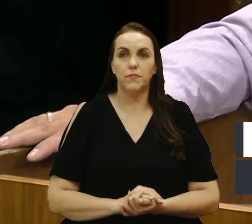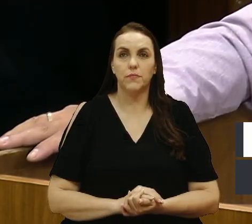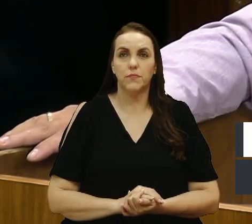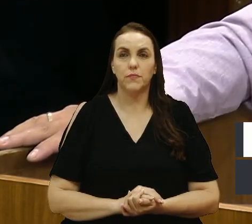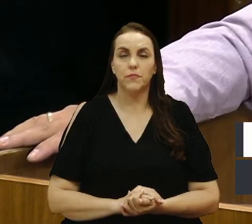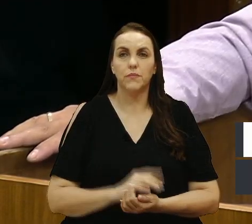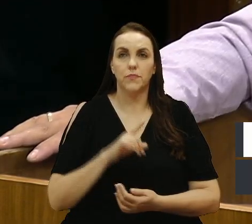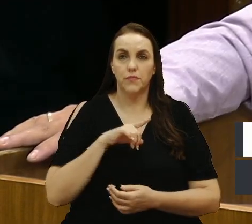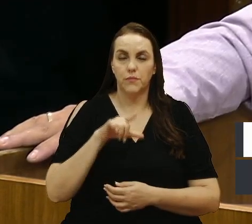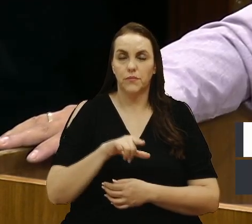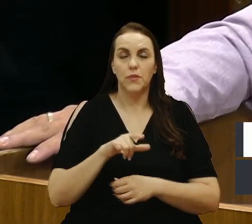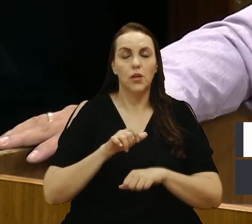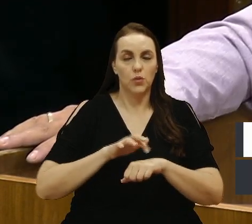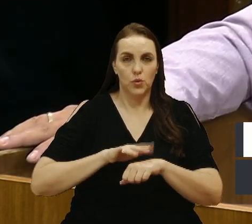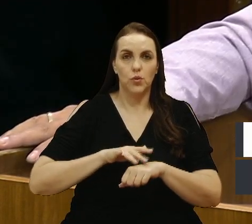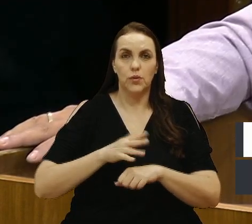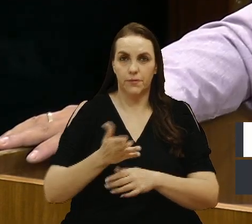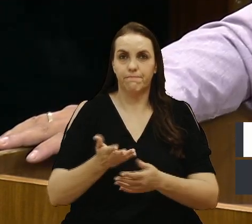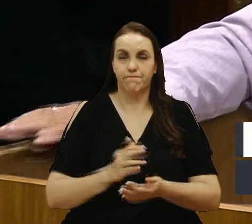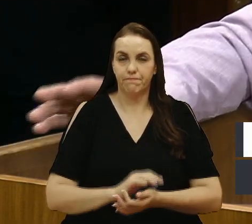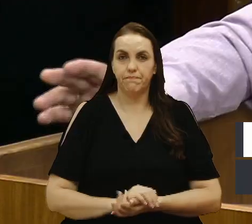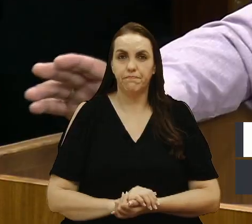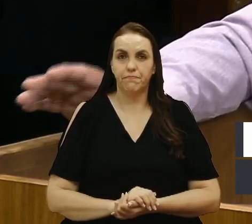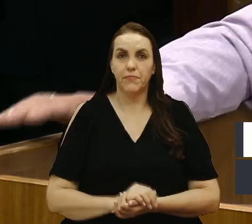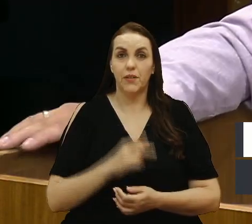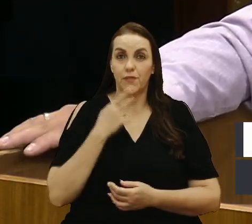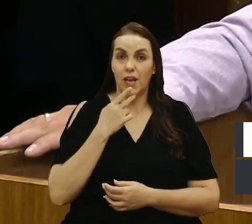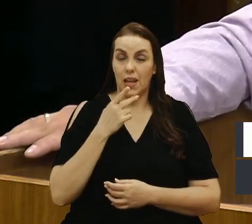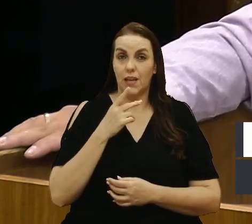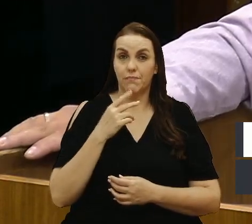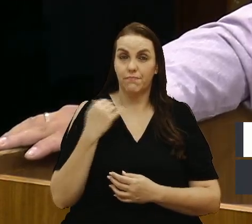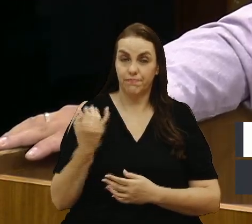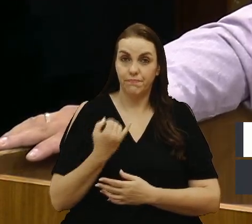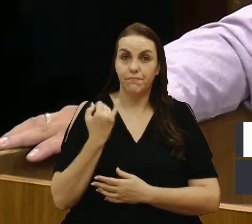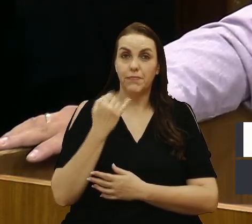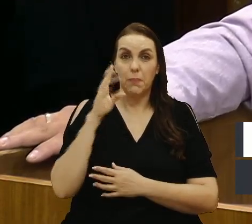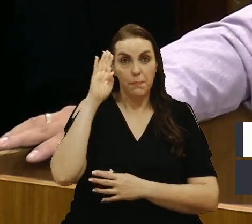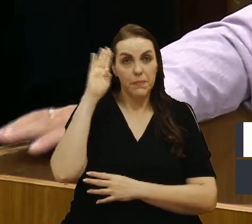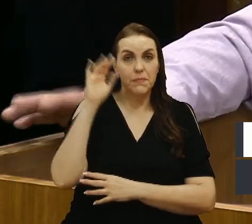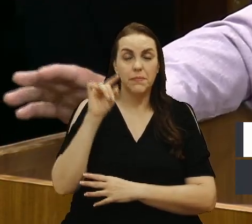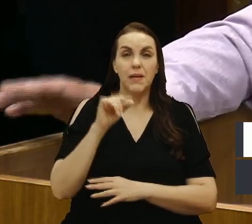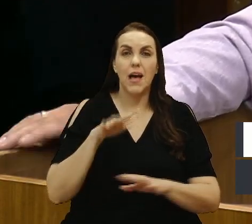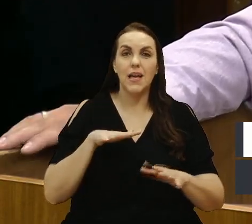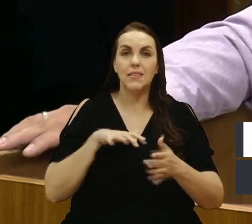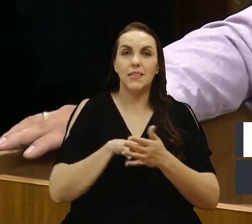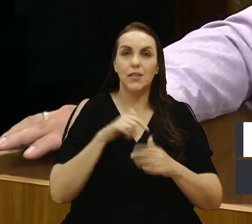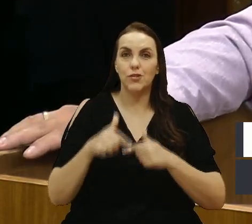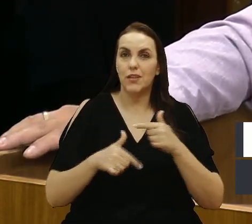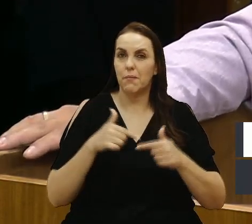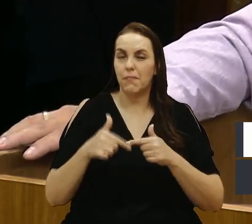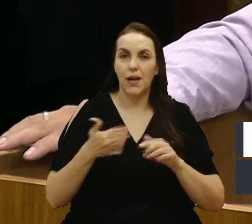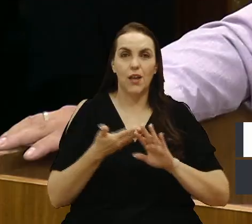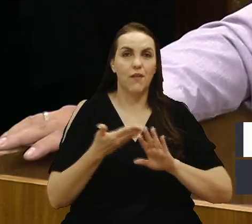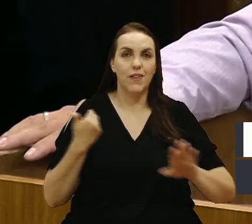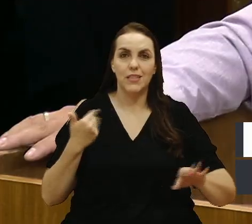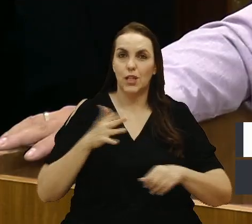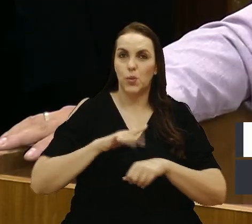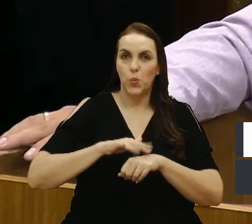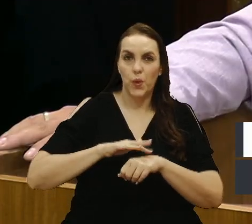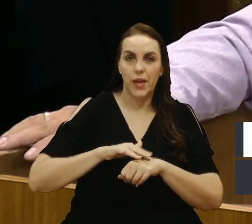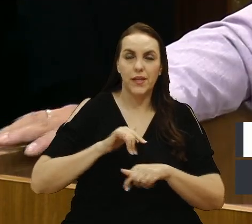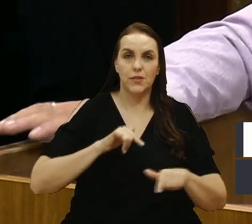estão adoecidos hoje. E falar exclusivamente não só de acidente de trabalho, mas de afastamento por doença de